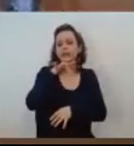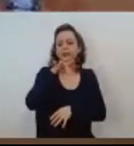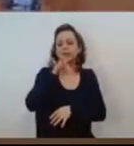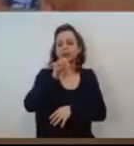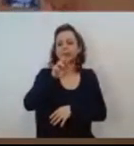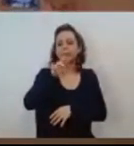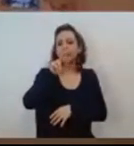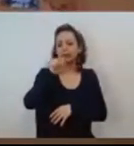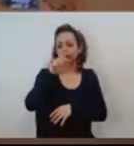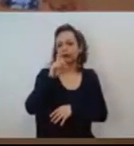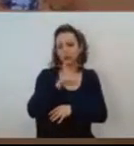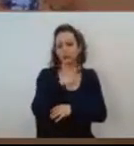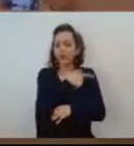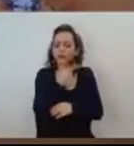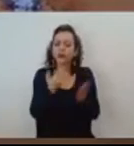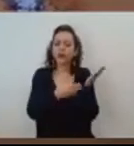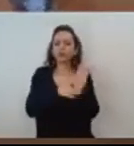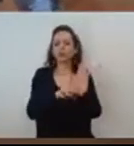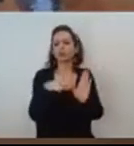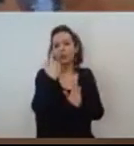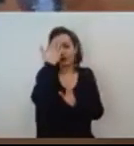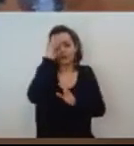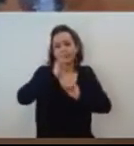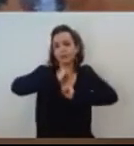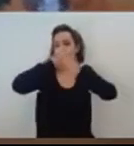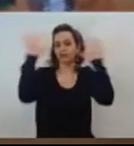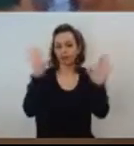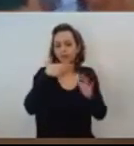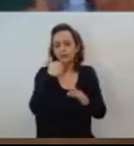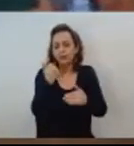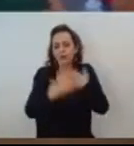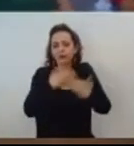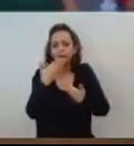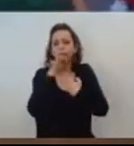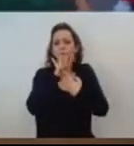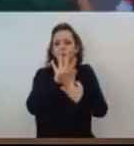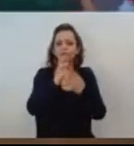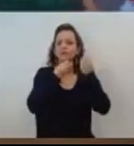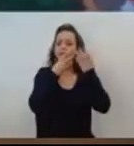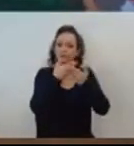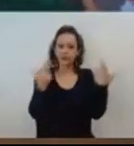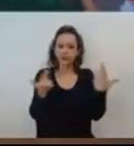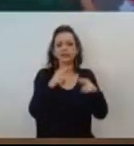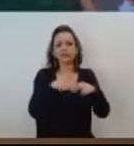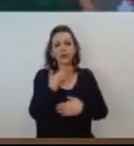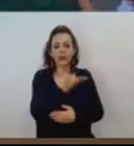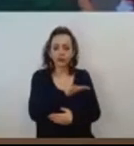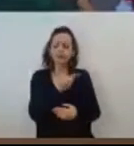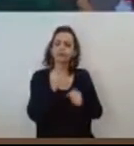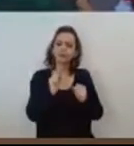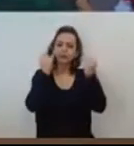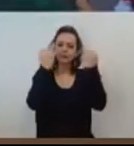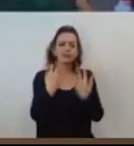acho que é importante isso que eu passo a palavra para você para você enfim apresentar pelas pessoas que estão assistindo o quê que a gente mudou o que que a gente